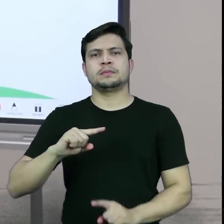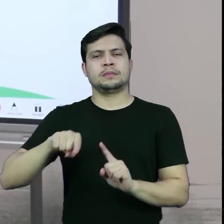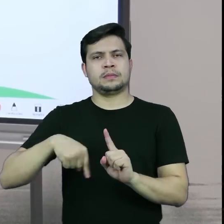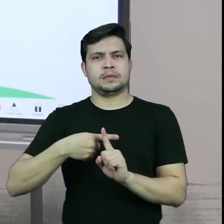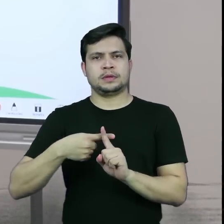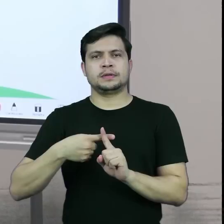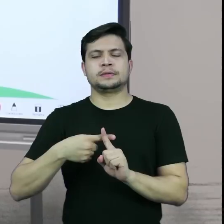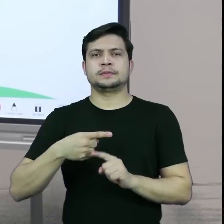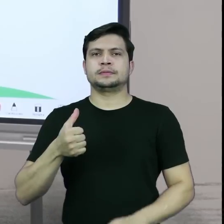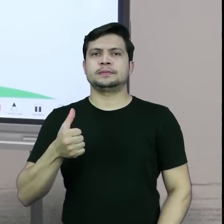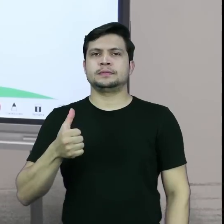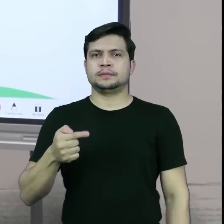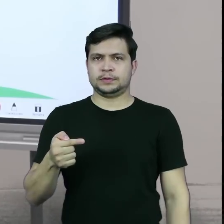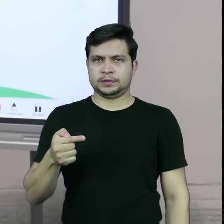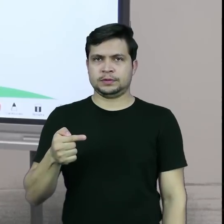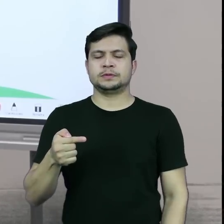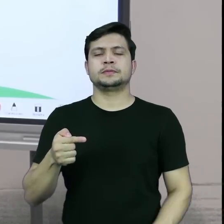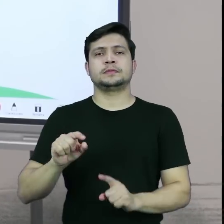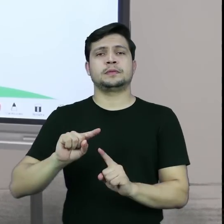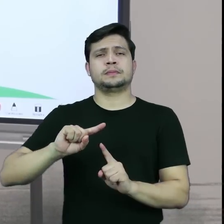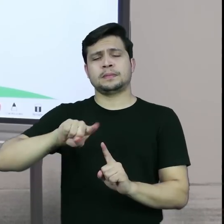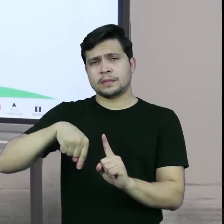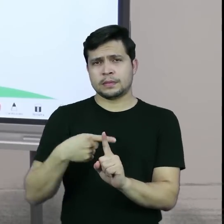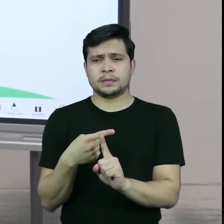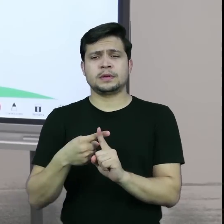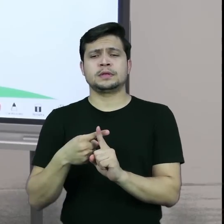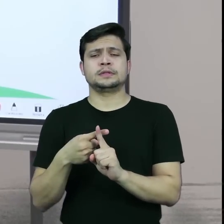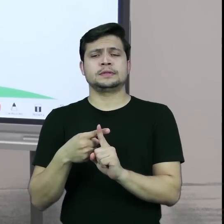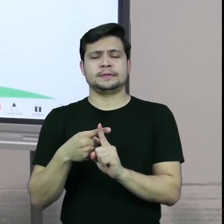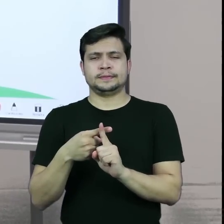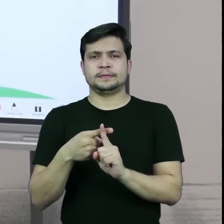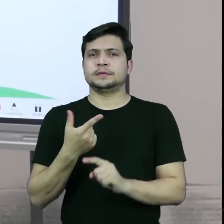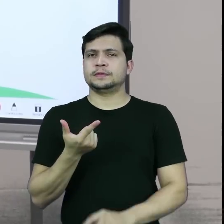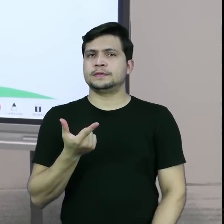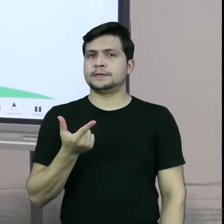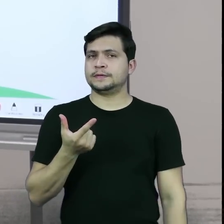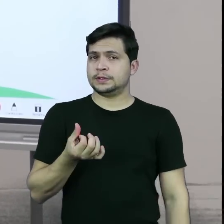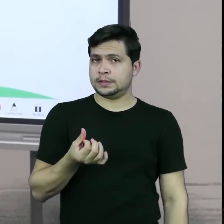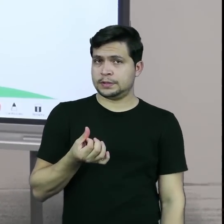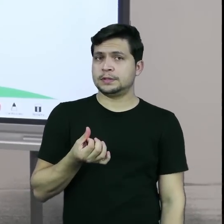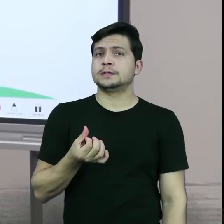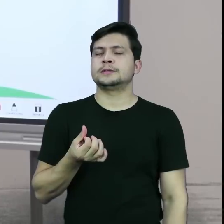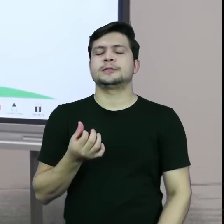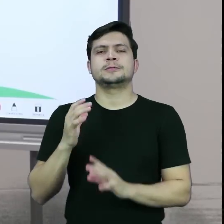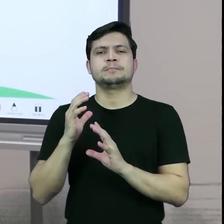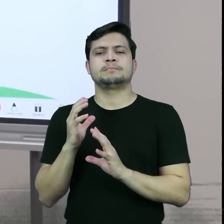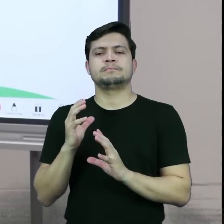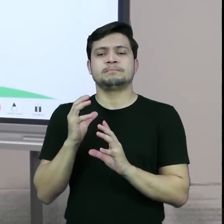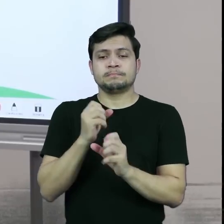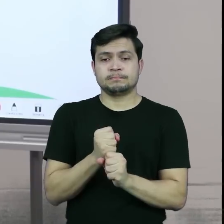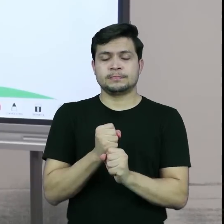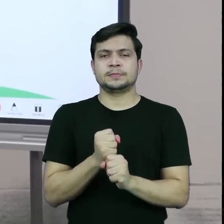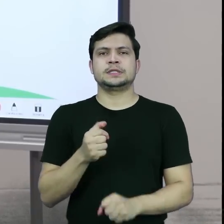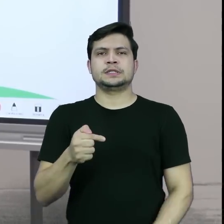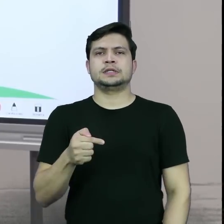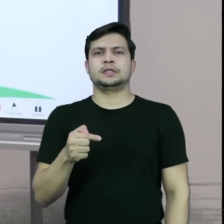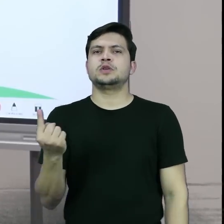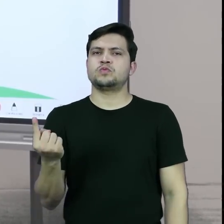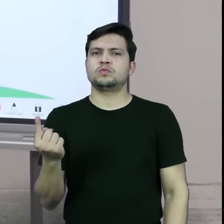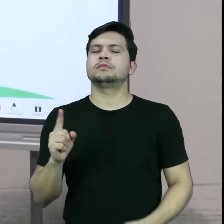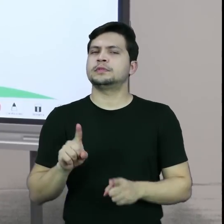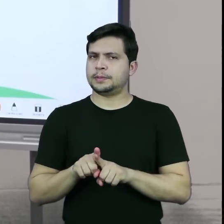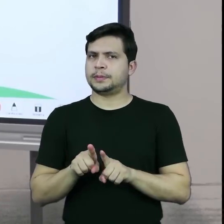25, 37, com mais 20, 57, com mais 20, 77 pontos.